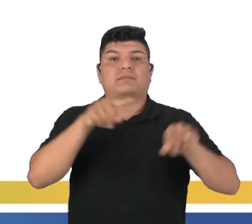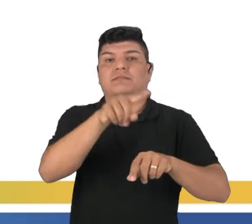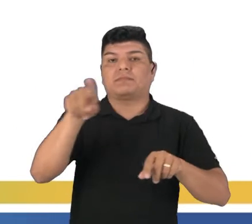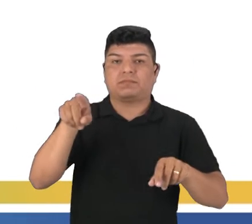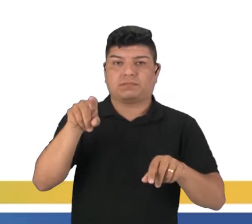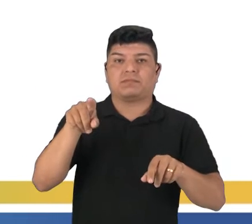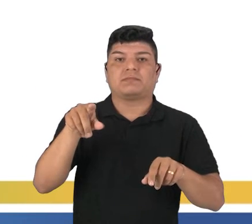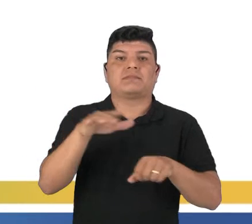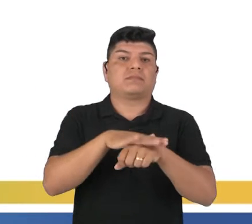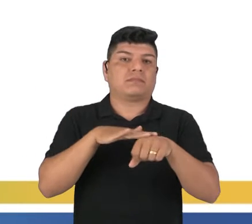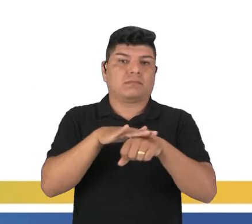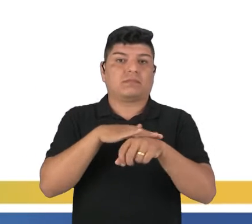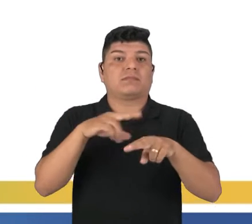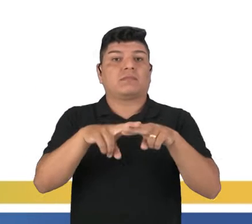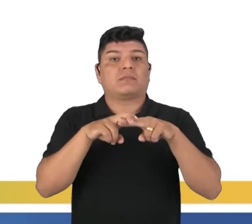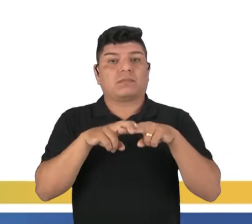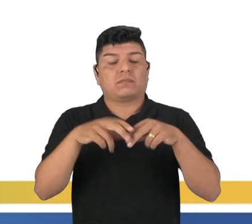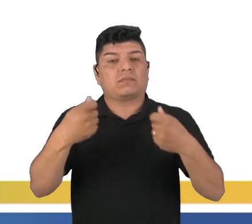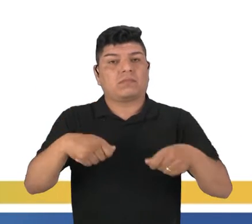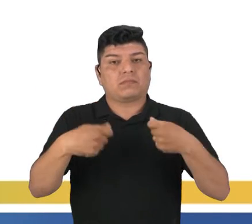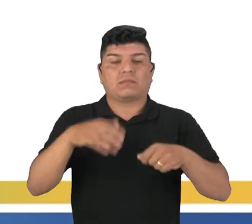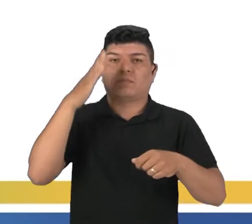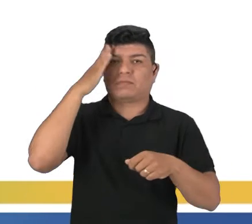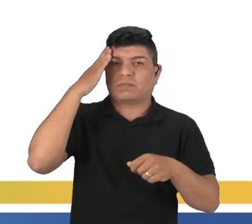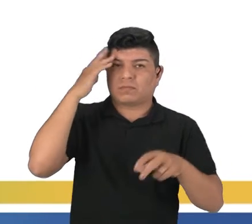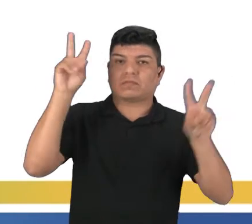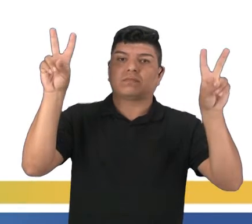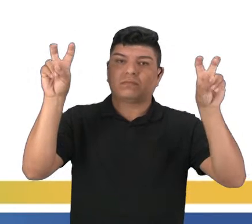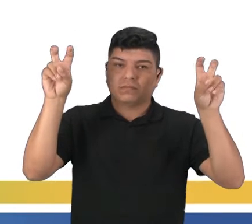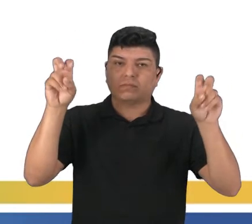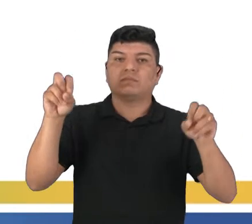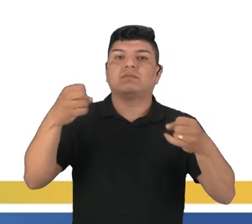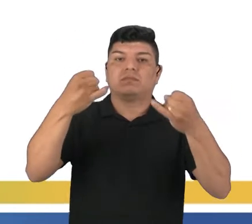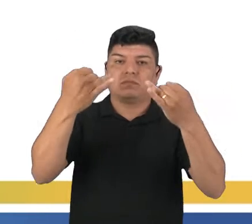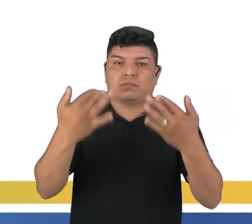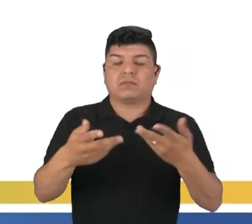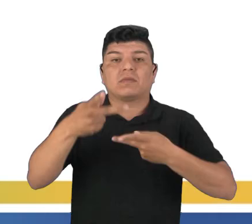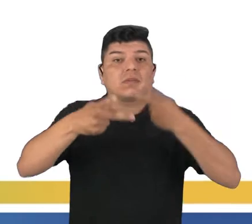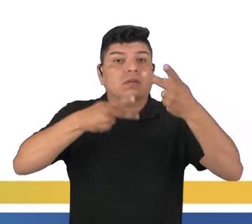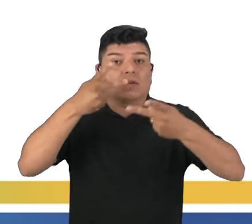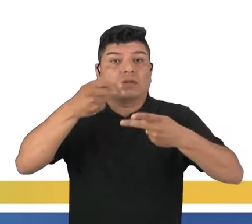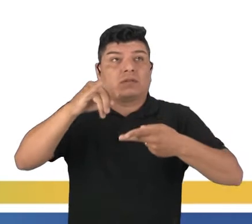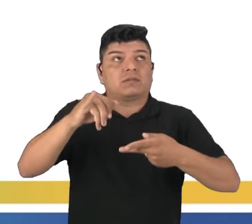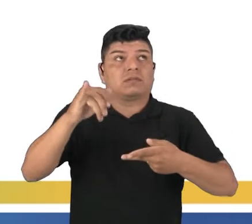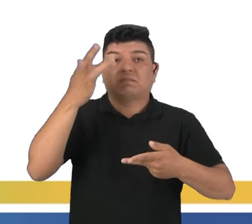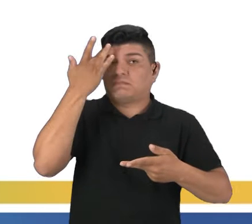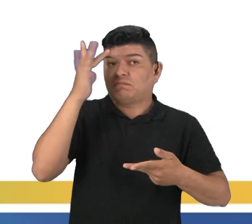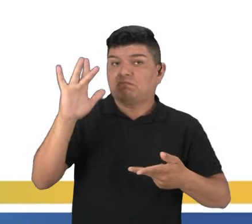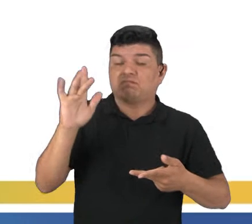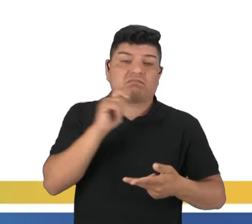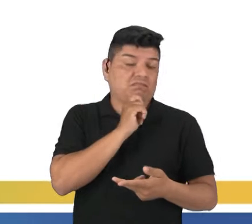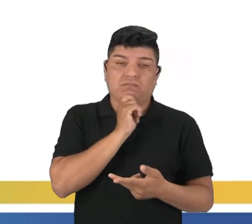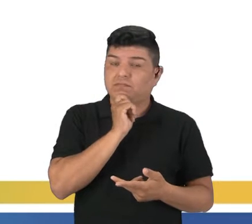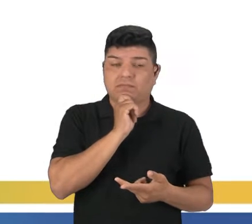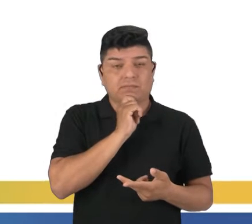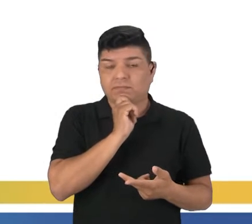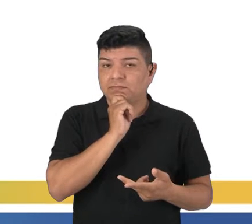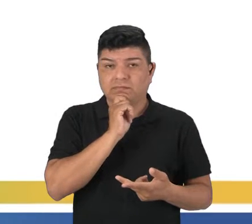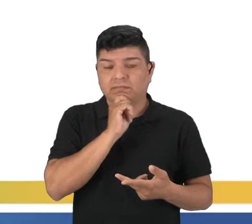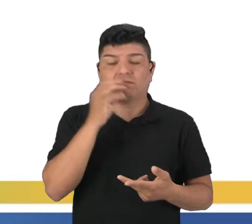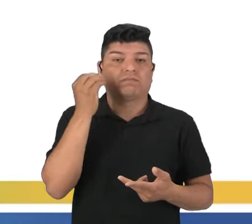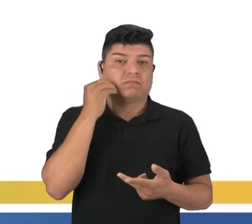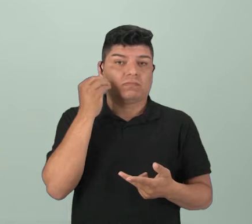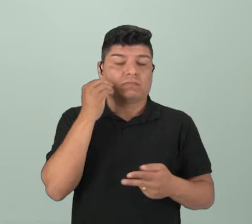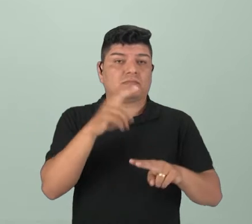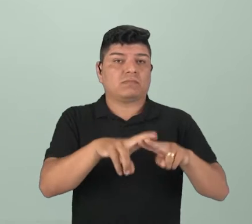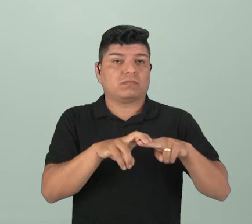você vai tratar, tá bom? É necessário saber do assunto que você vai falar. Se você não souber, não adianta, né, bater cabeça.